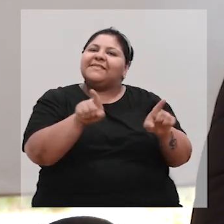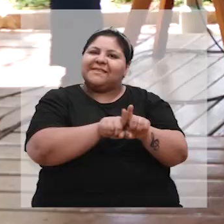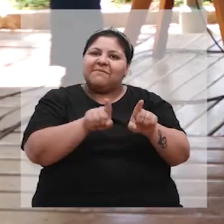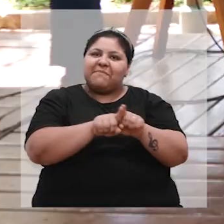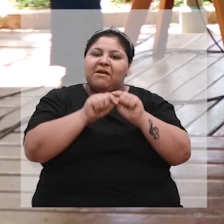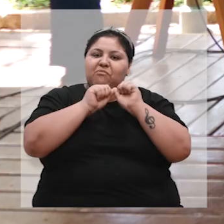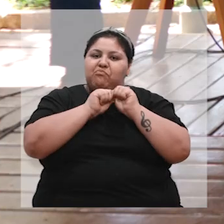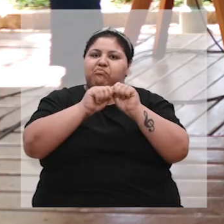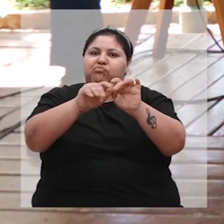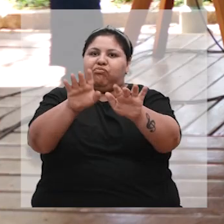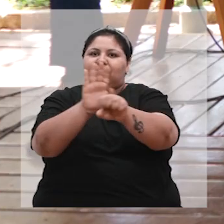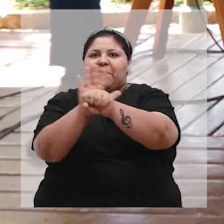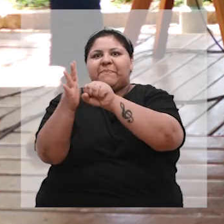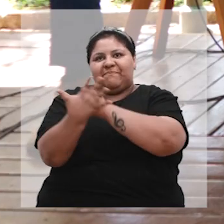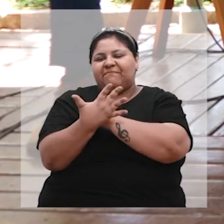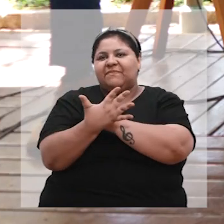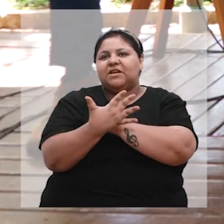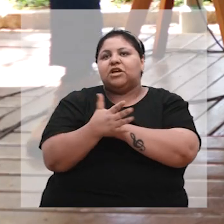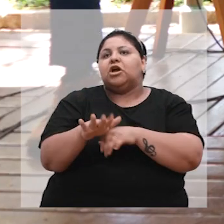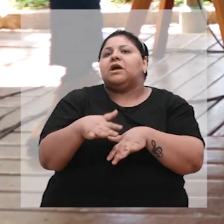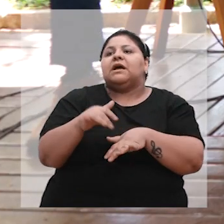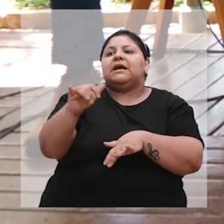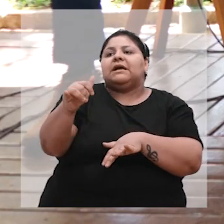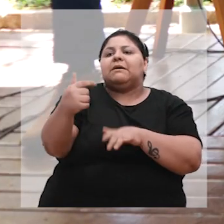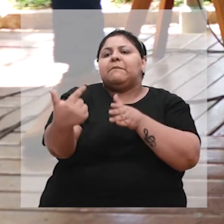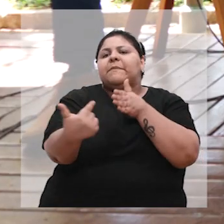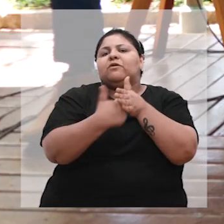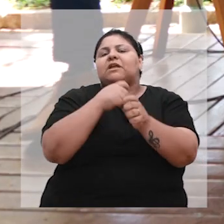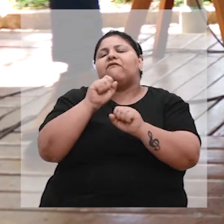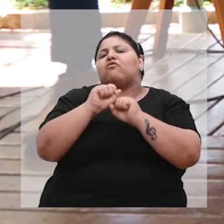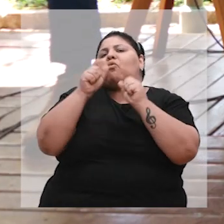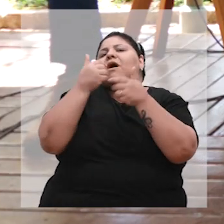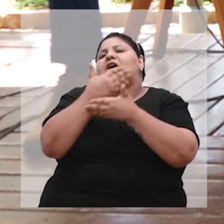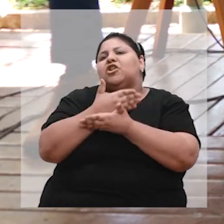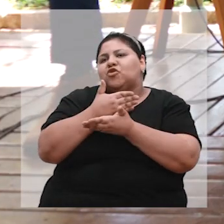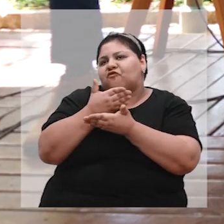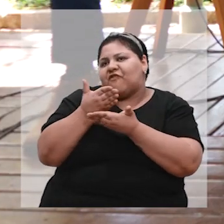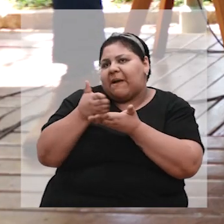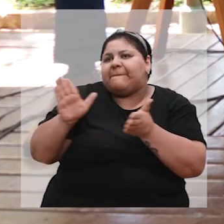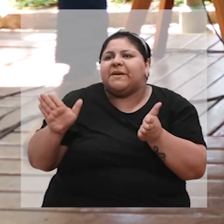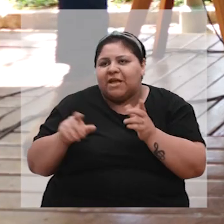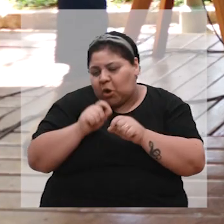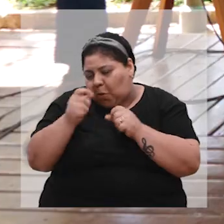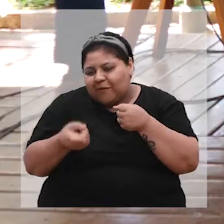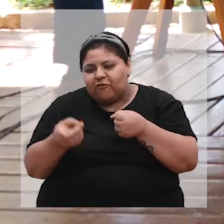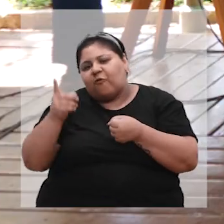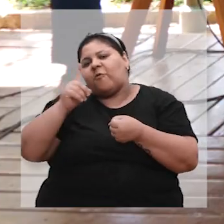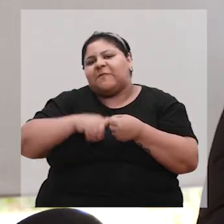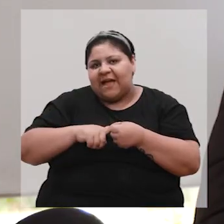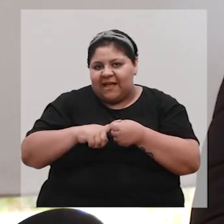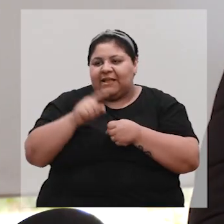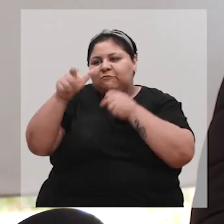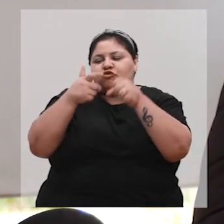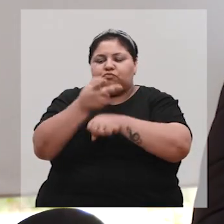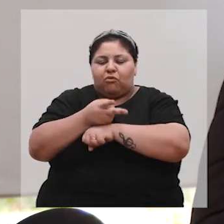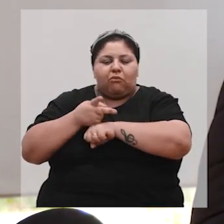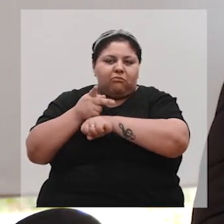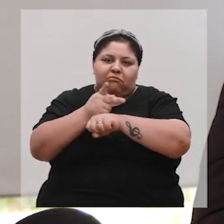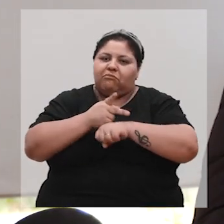é complicado, mas as pessoas, quando vai abrir, quando eu vou poder retornar, sabe? As pessoas procuram. Com